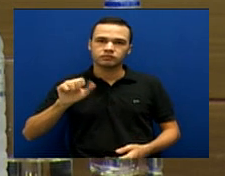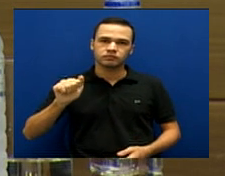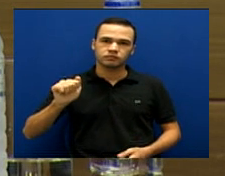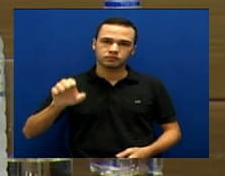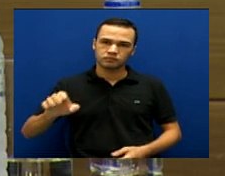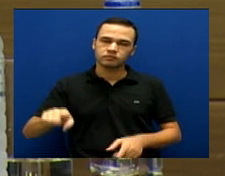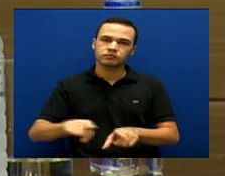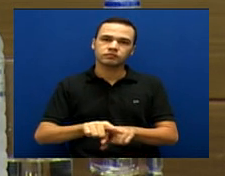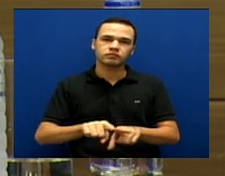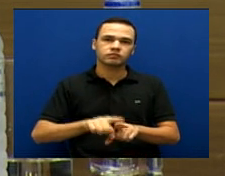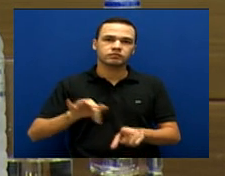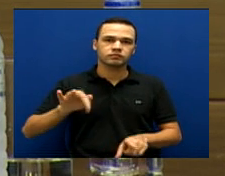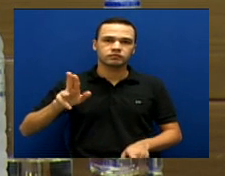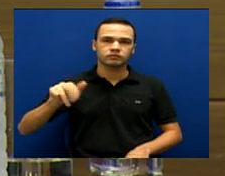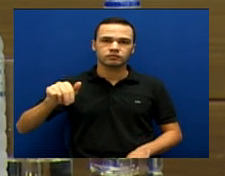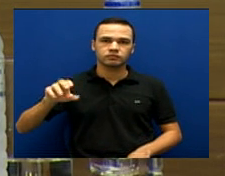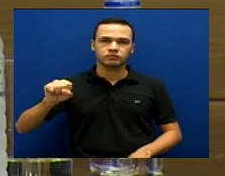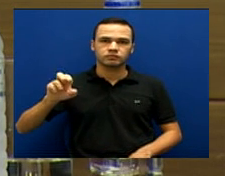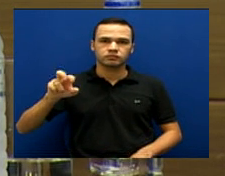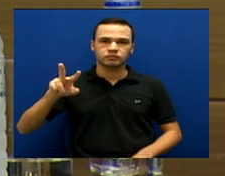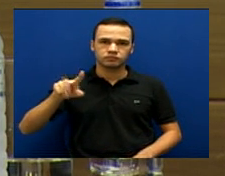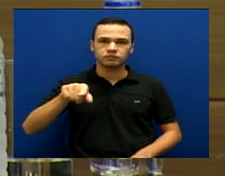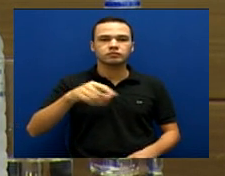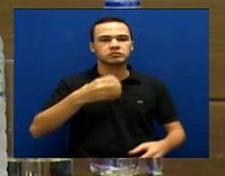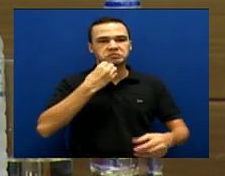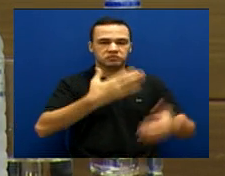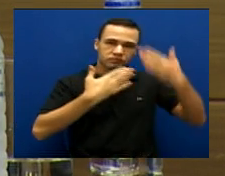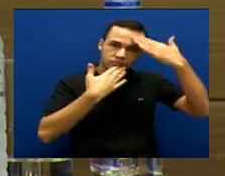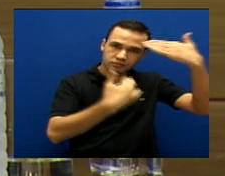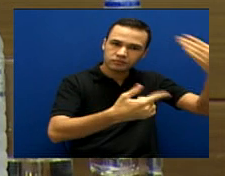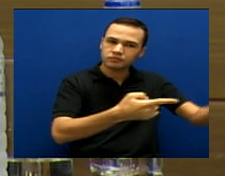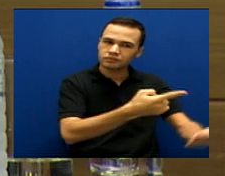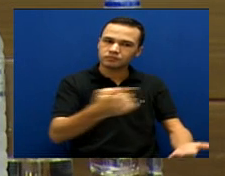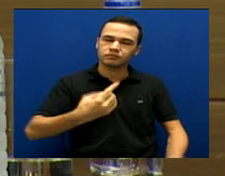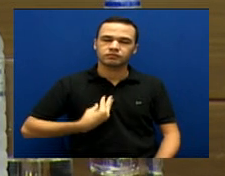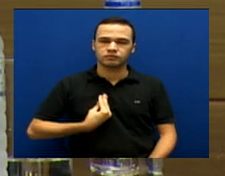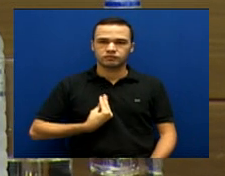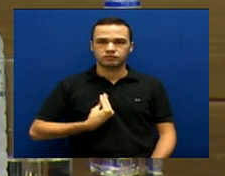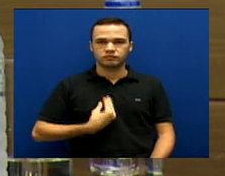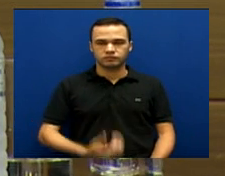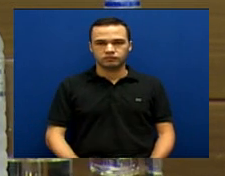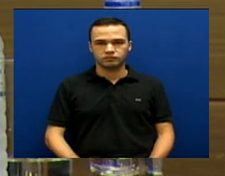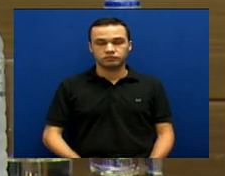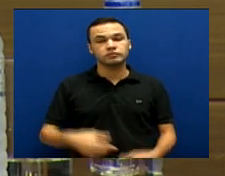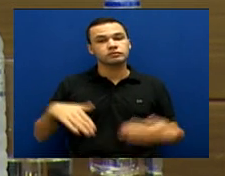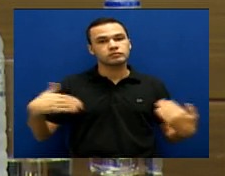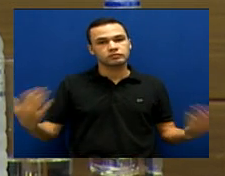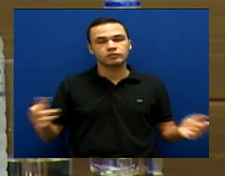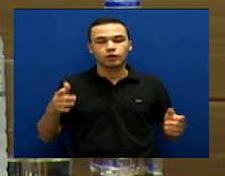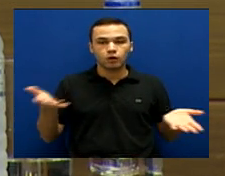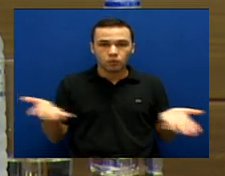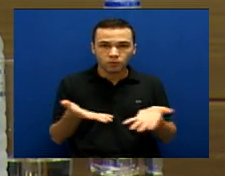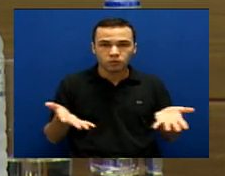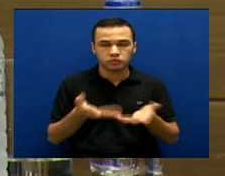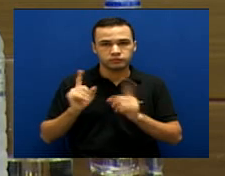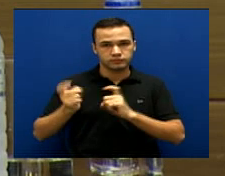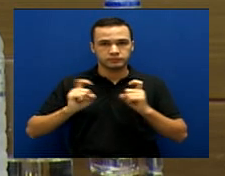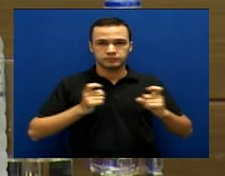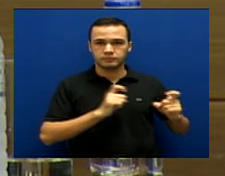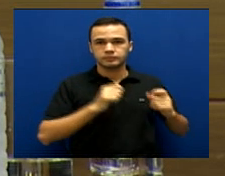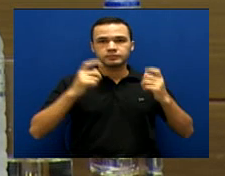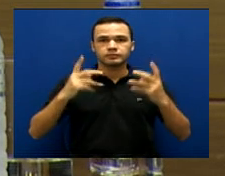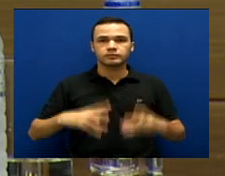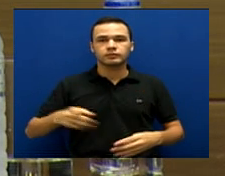o meu muito obrigado pelo pelo comparecimento também essa audiência ela tem como